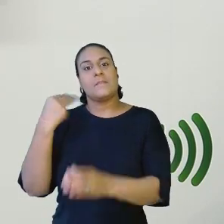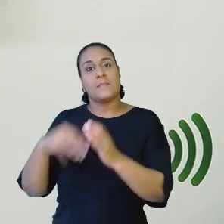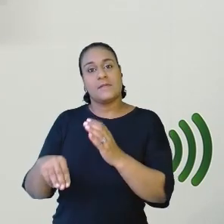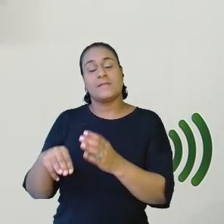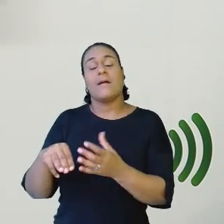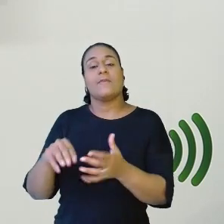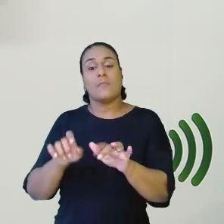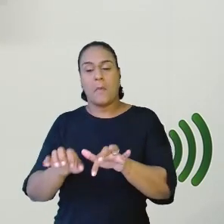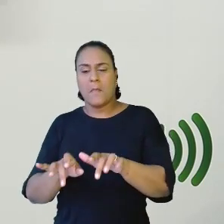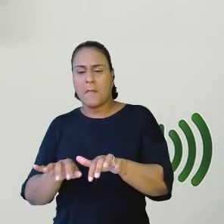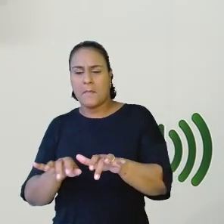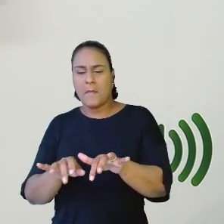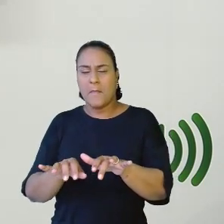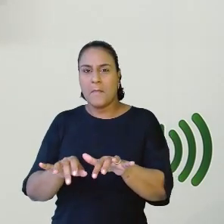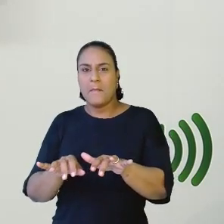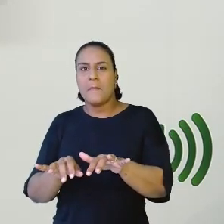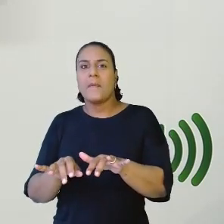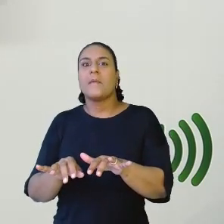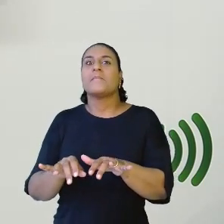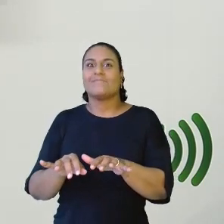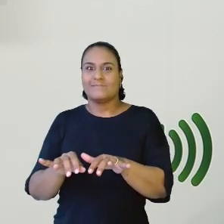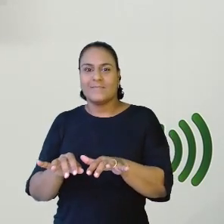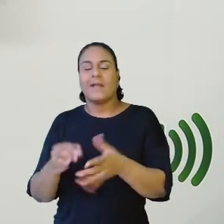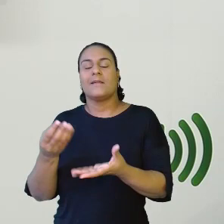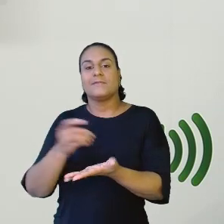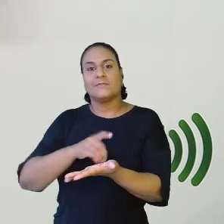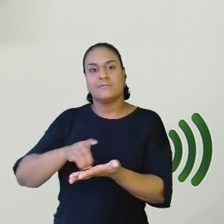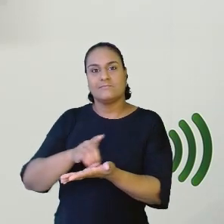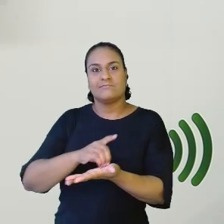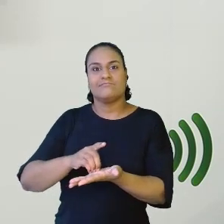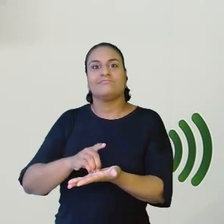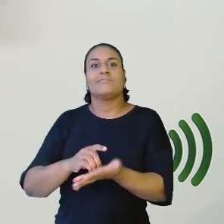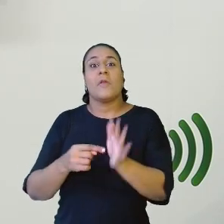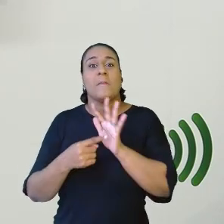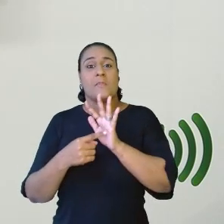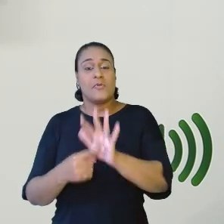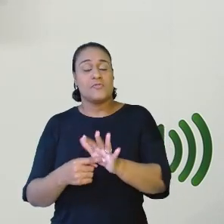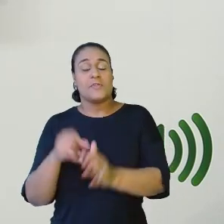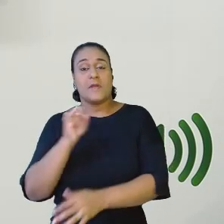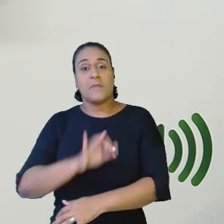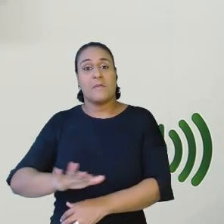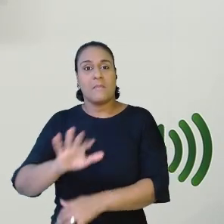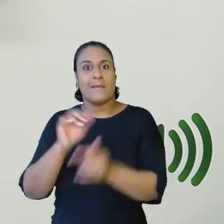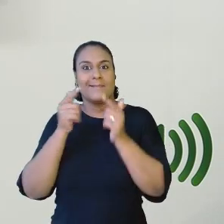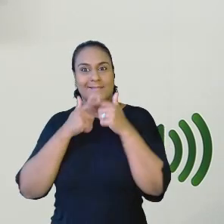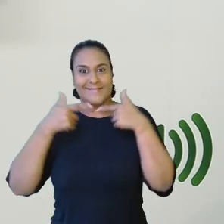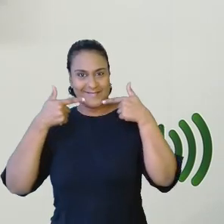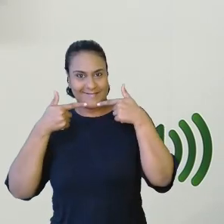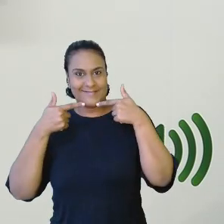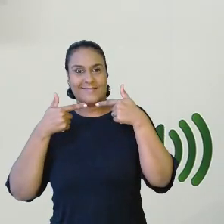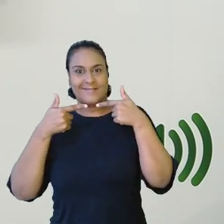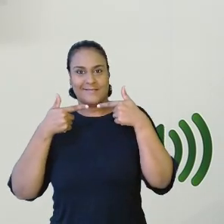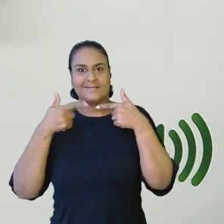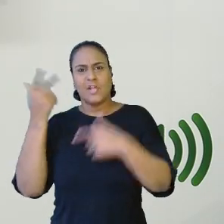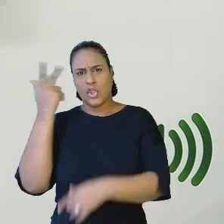digitais para levar para alguém uma imagem divertida, engraçada. E, geralmente, a gente traz esse tipo de gênero, que é